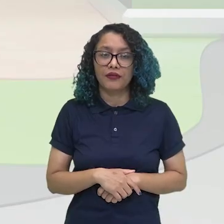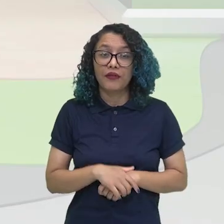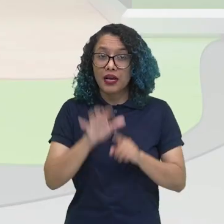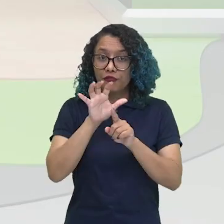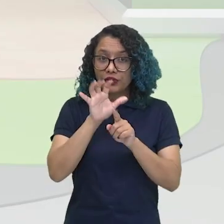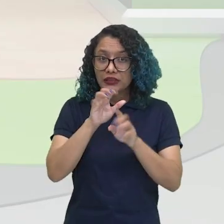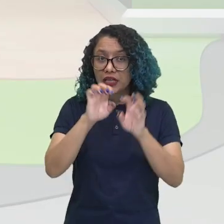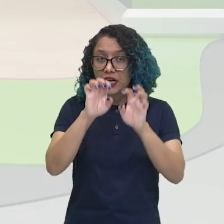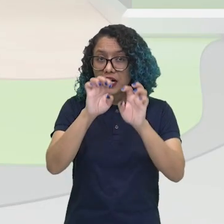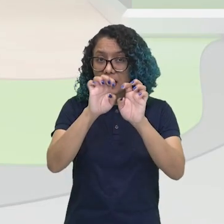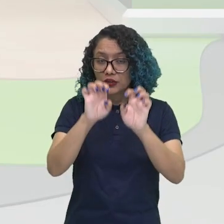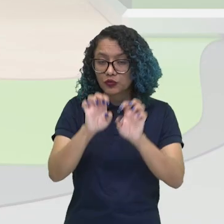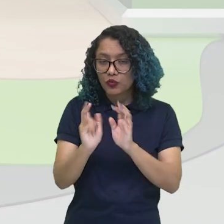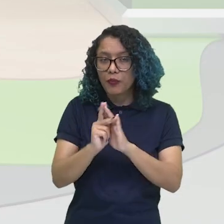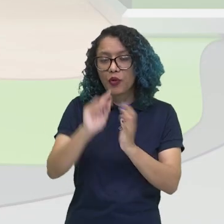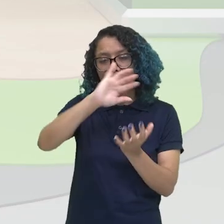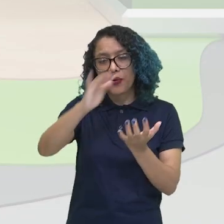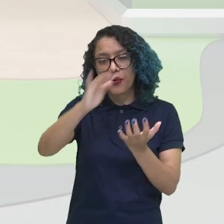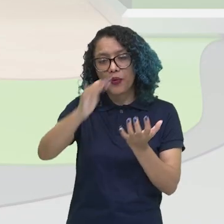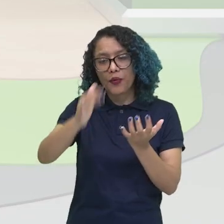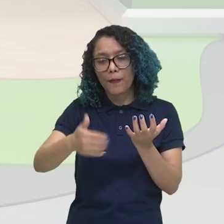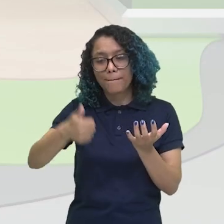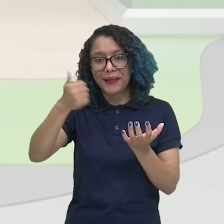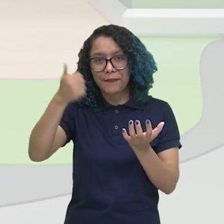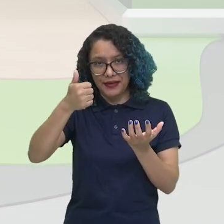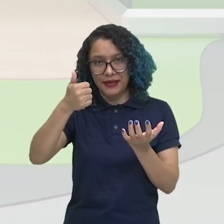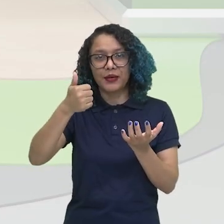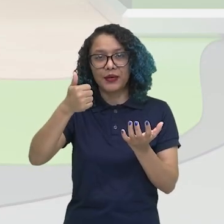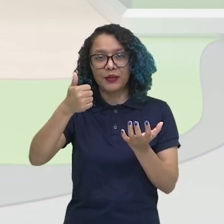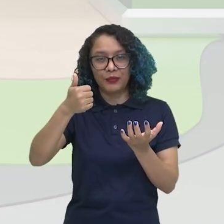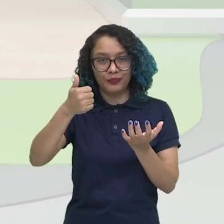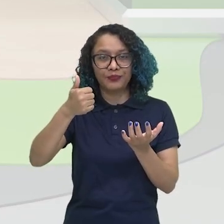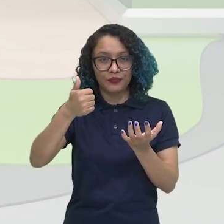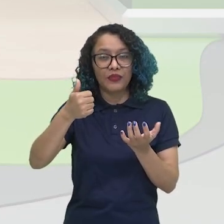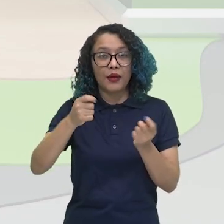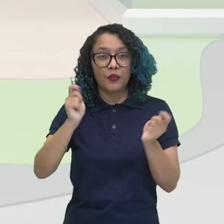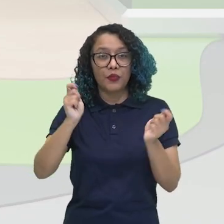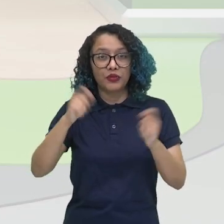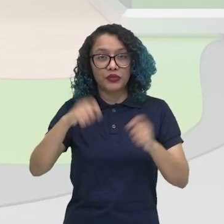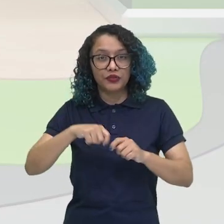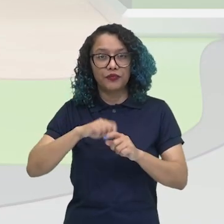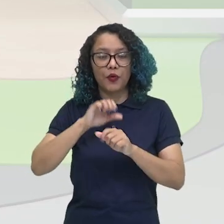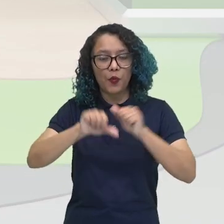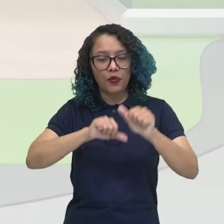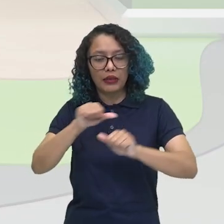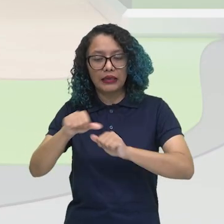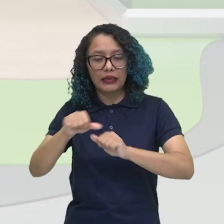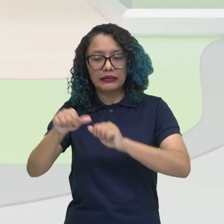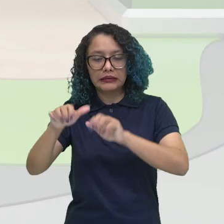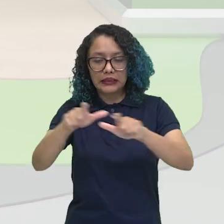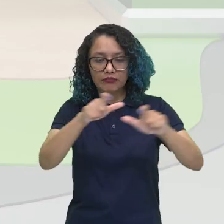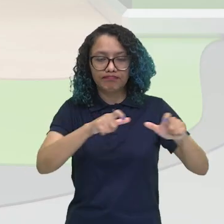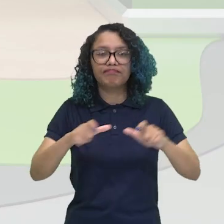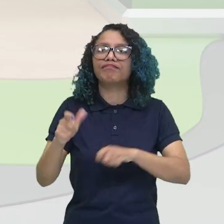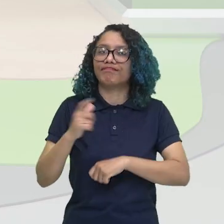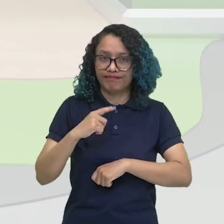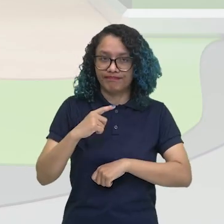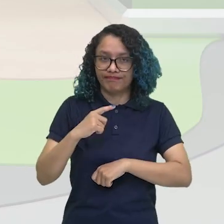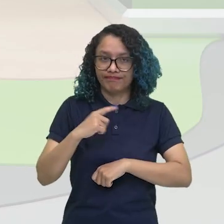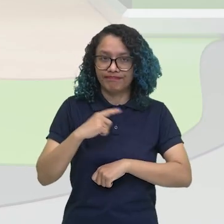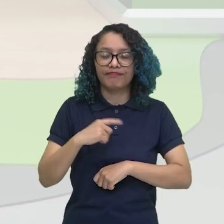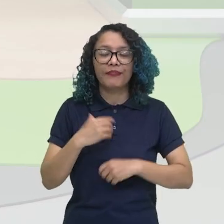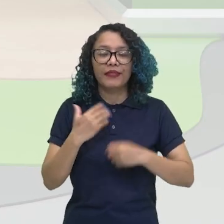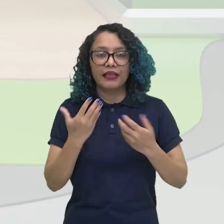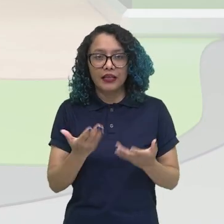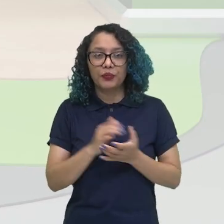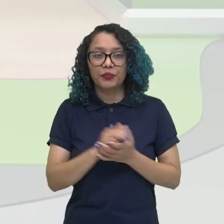da nossa crosta terrestre, que vai ali fazer alterações na paisagem, certo? E aí nós